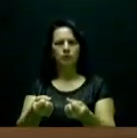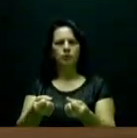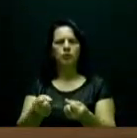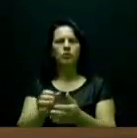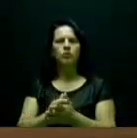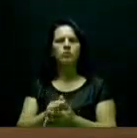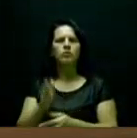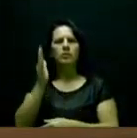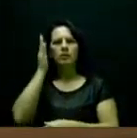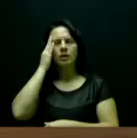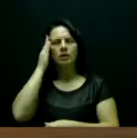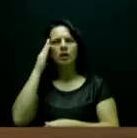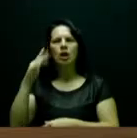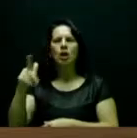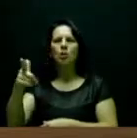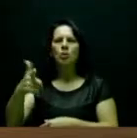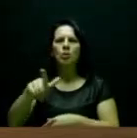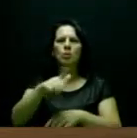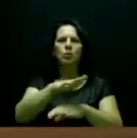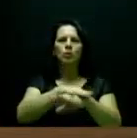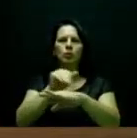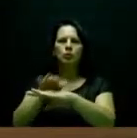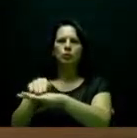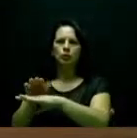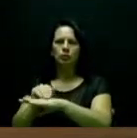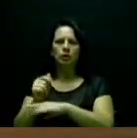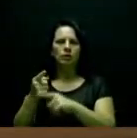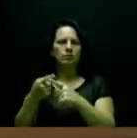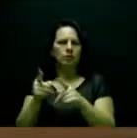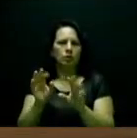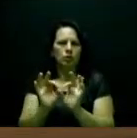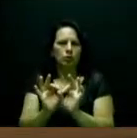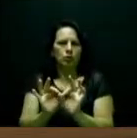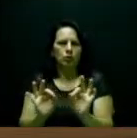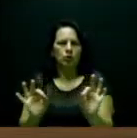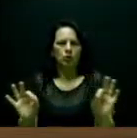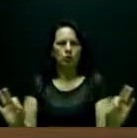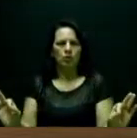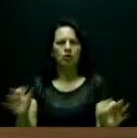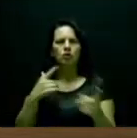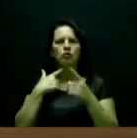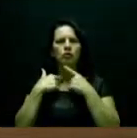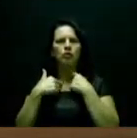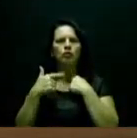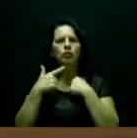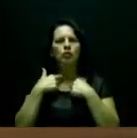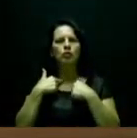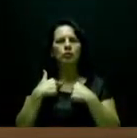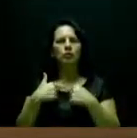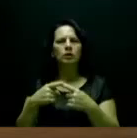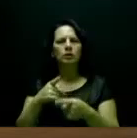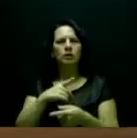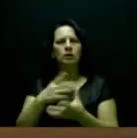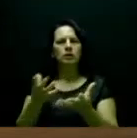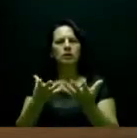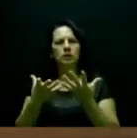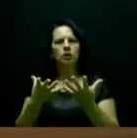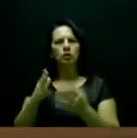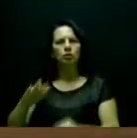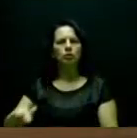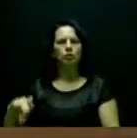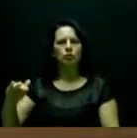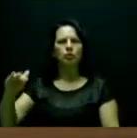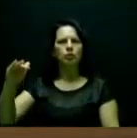outros partidos, mas a sua humildade, a sua forma, a vontade, que eu sempre tenho dito aqui, daquele menino